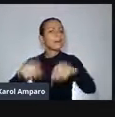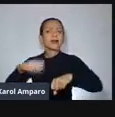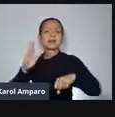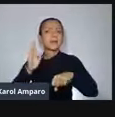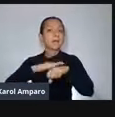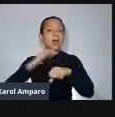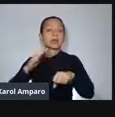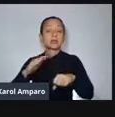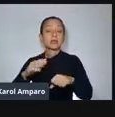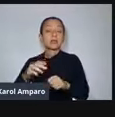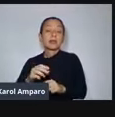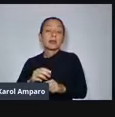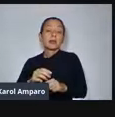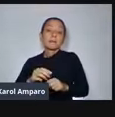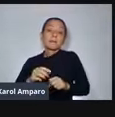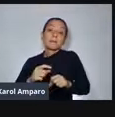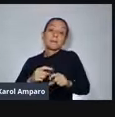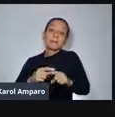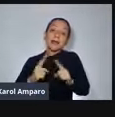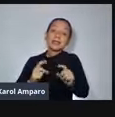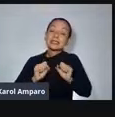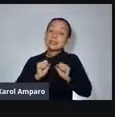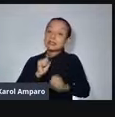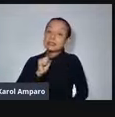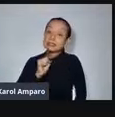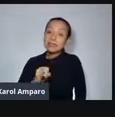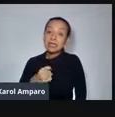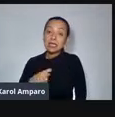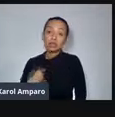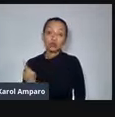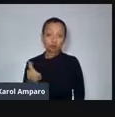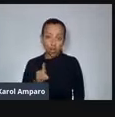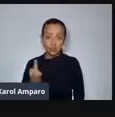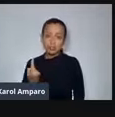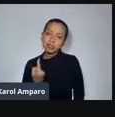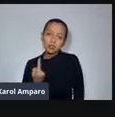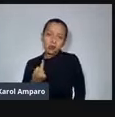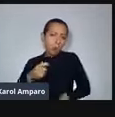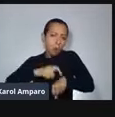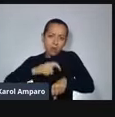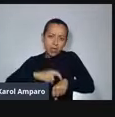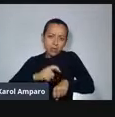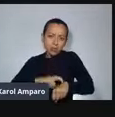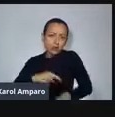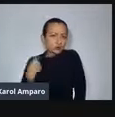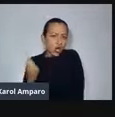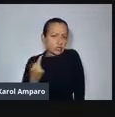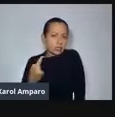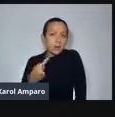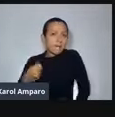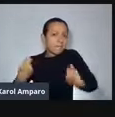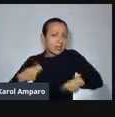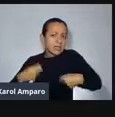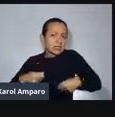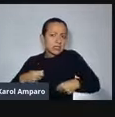estiver sozinho, né, em algum lugar, em uma ocasião que precisa de ser tomada uma atitude minha, eu